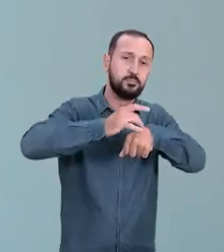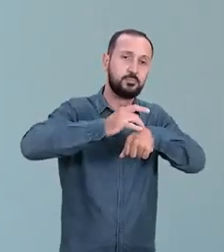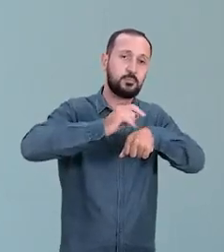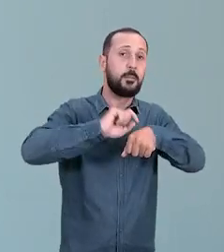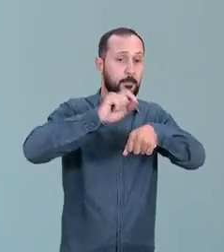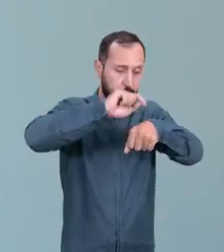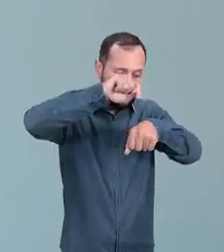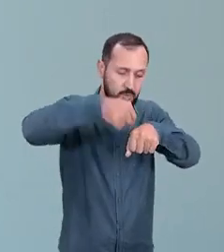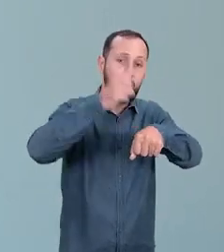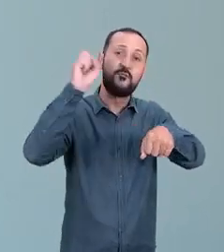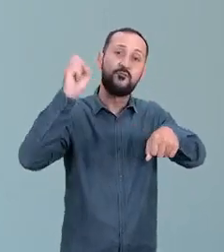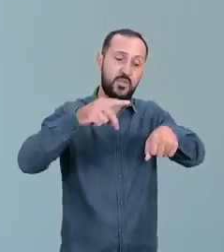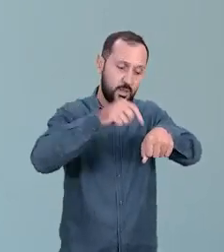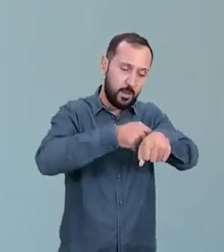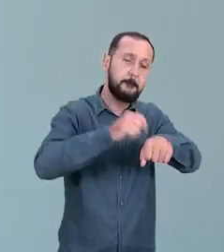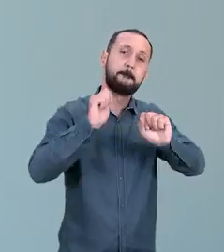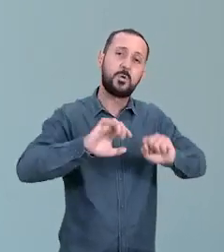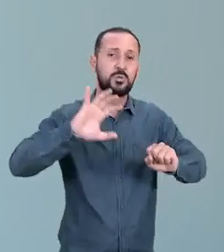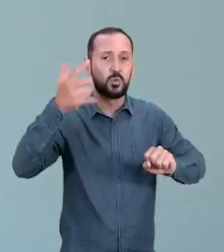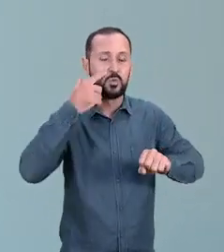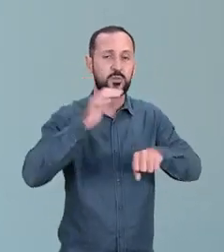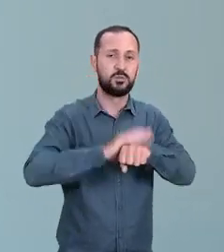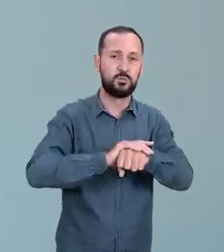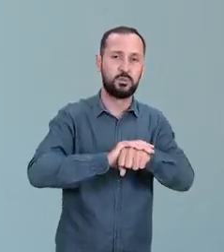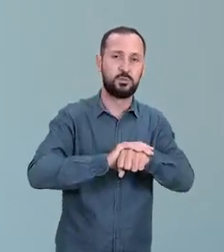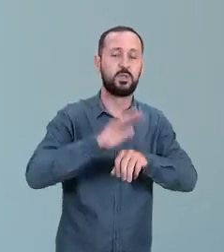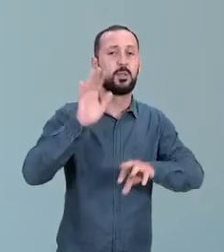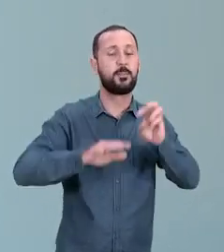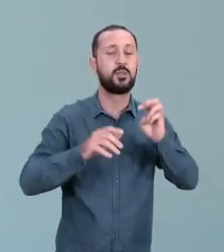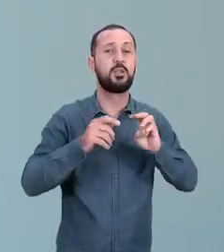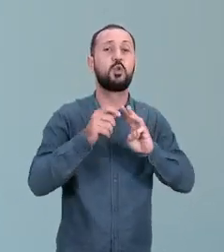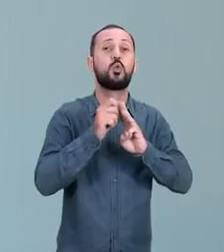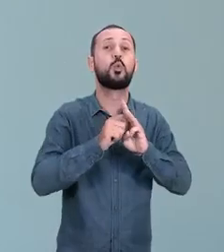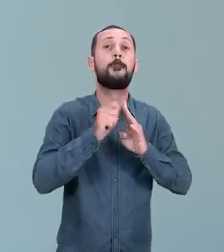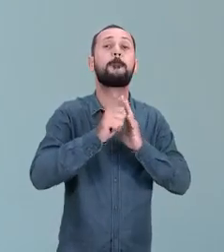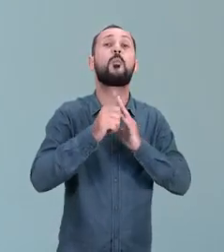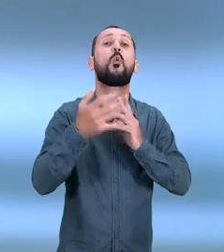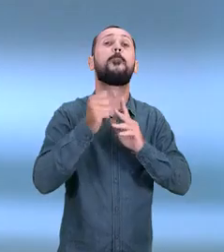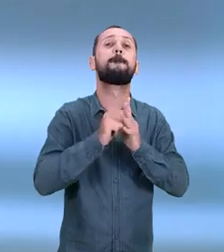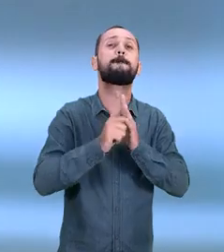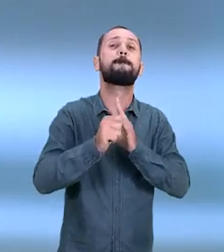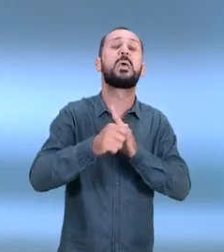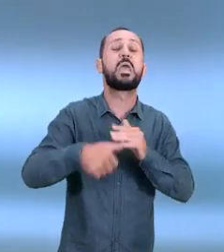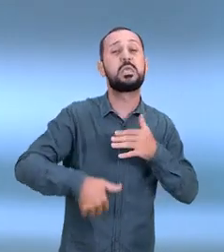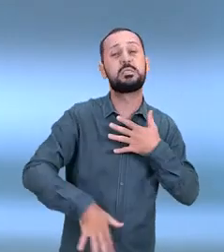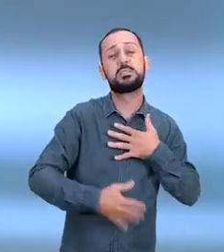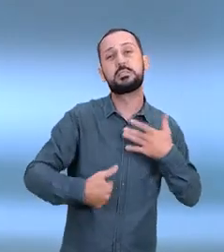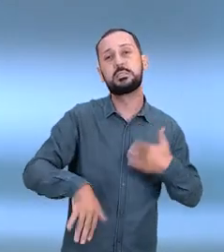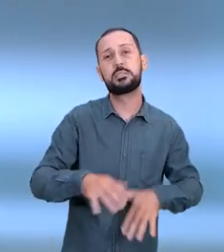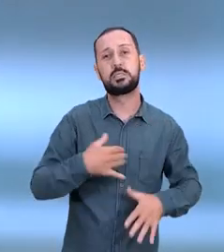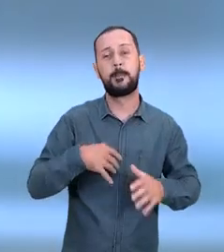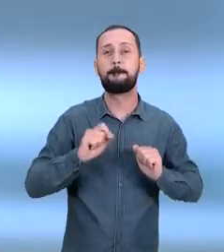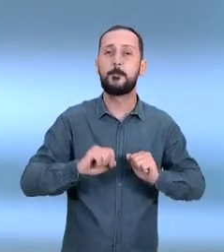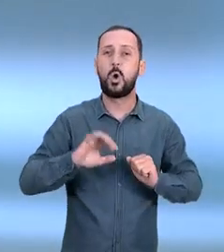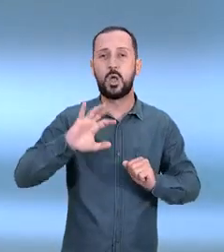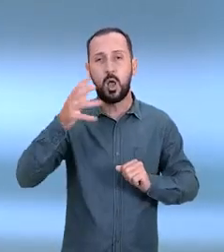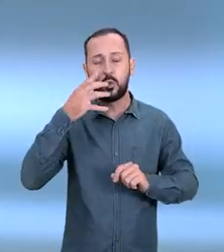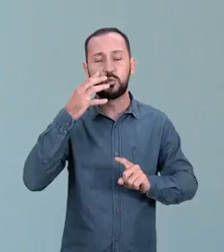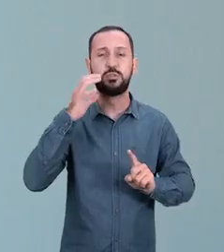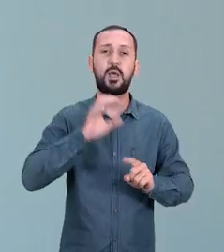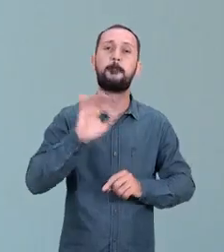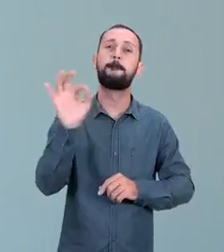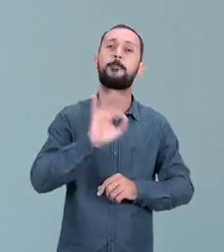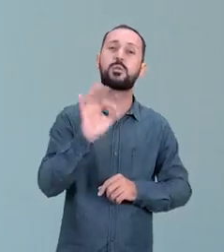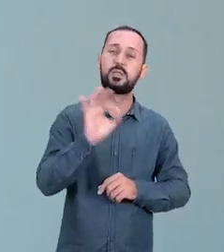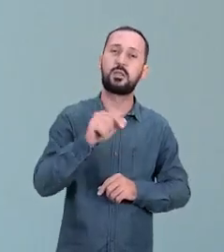não desenvolver a doença. E dependendo do trimestre ou do mês da gestação que essa mãe for infectada, existe uma